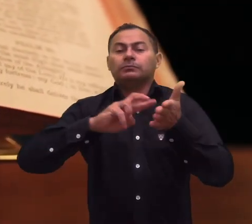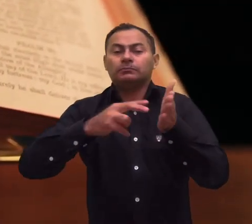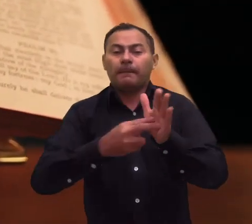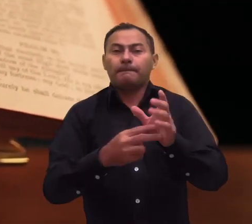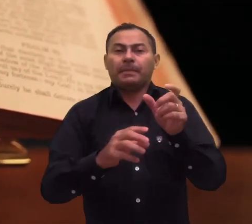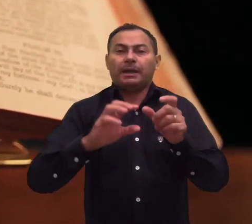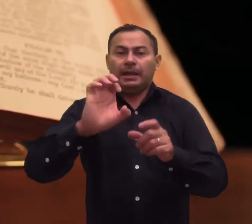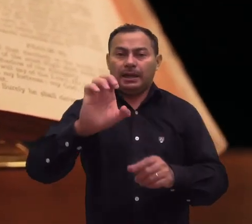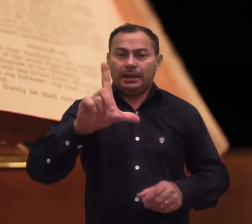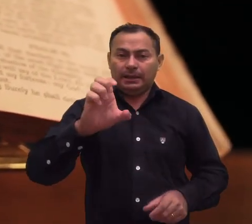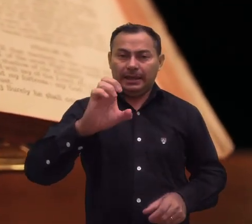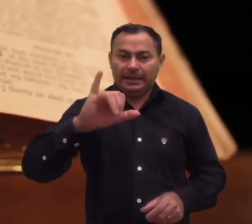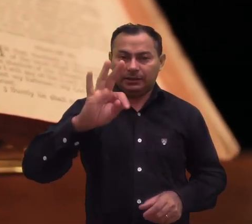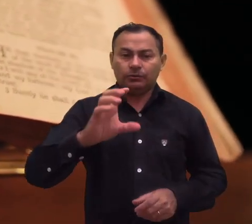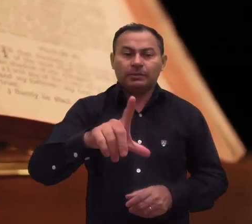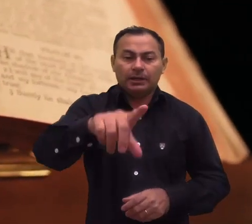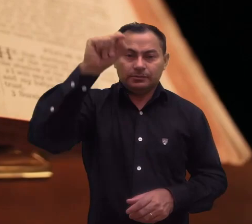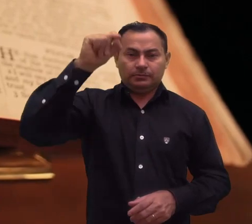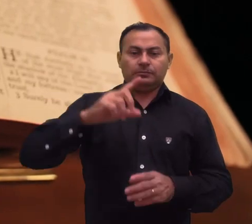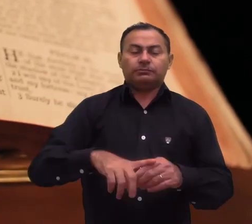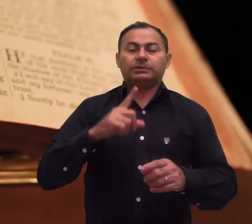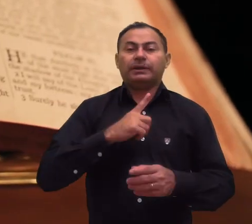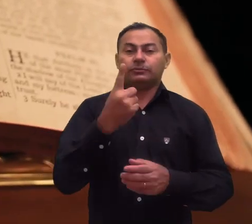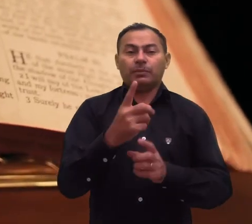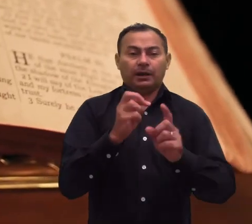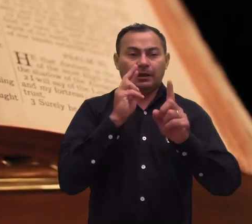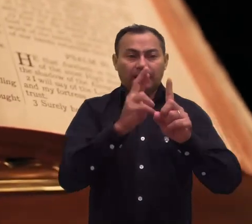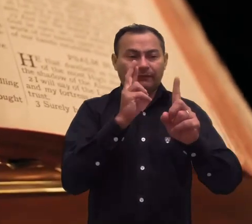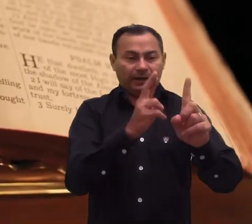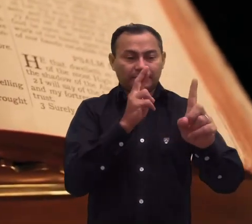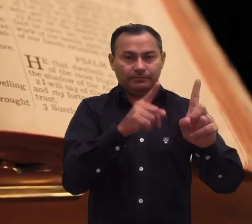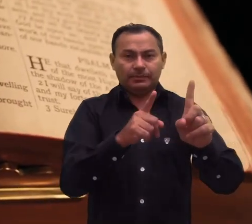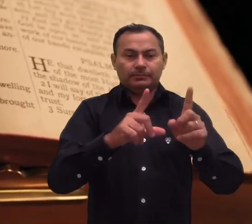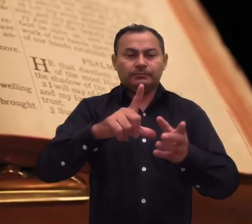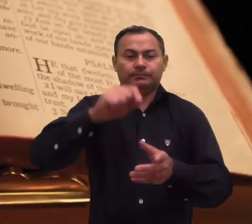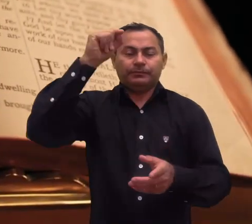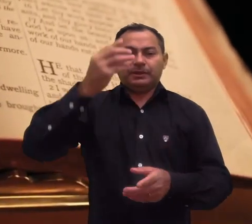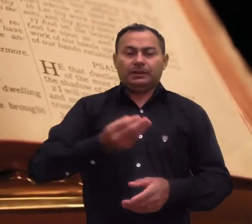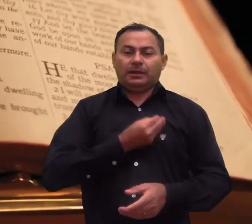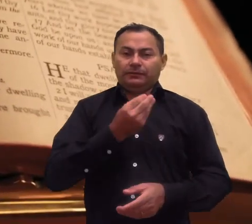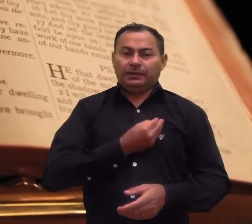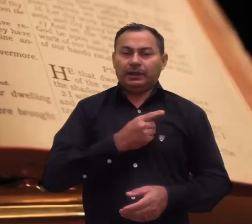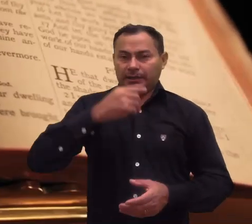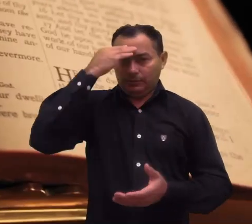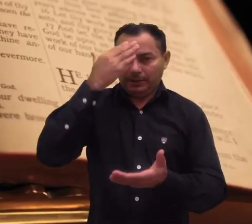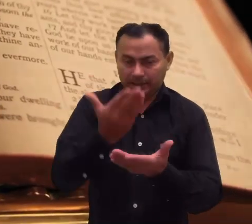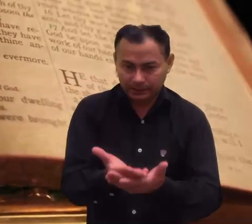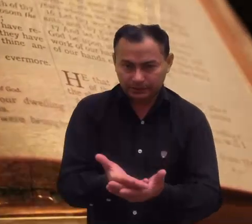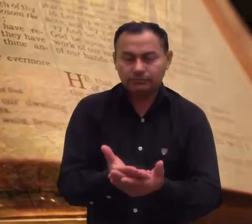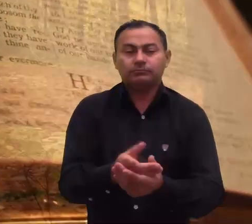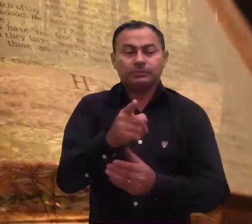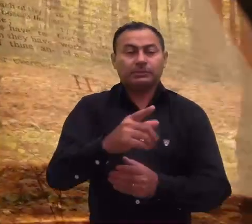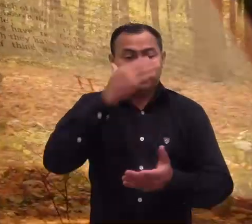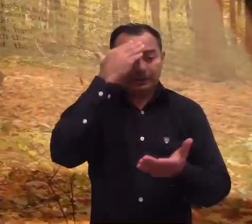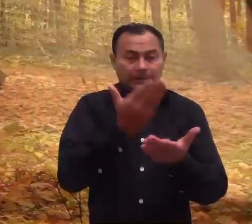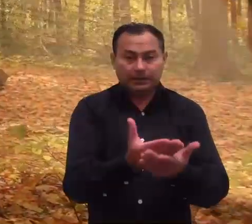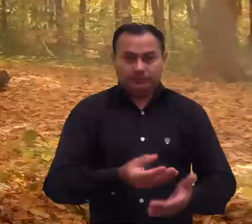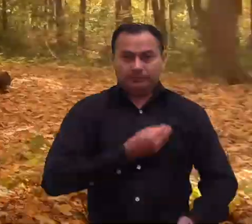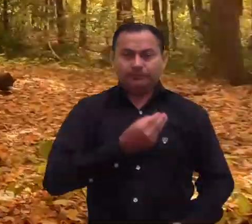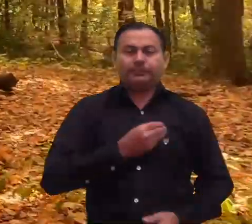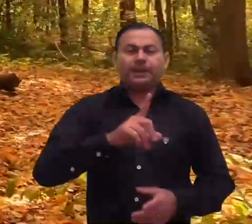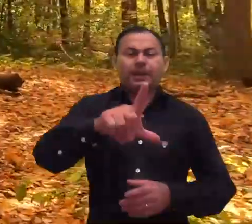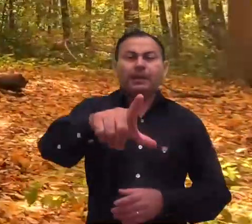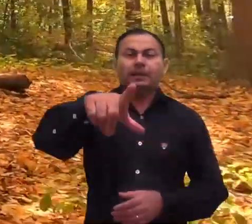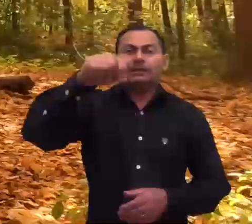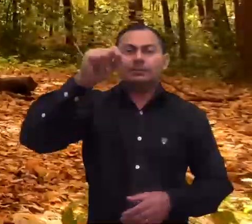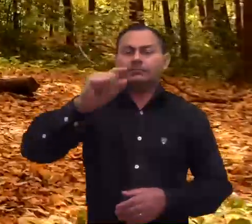definição para a palavra eleito e, mesmo assim, ainda que houvesse apenas uma referência à eleição da Bíblia, eu creria